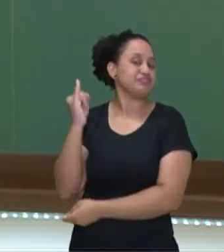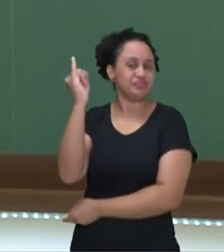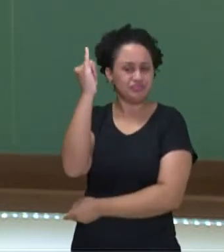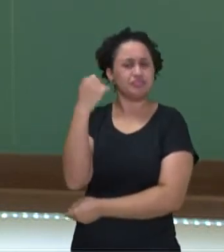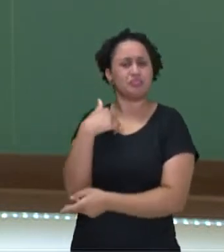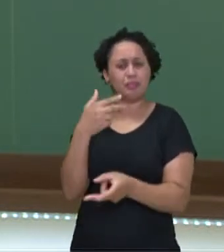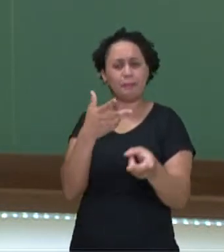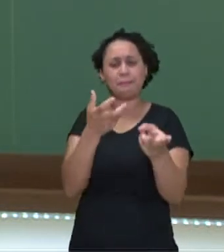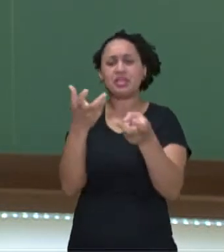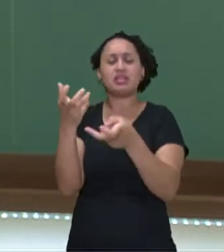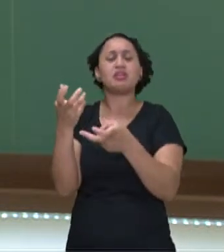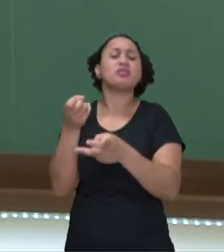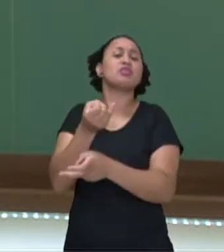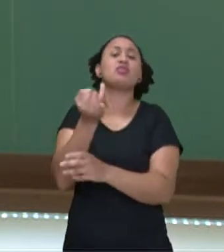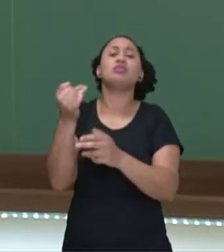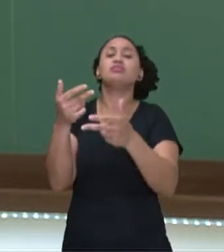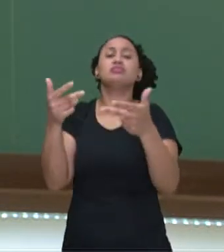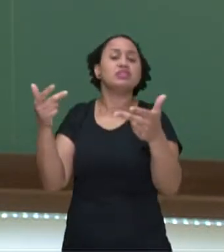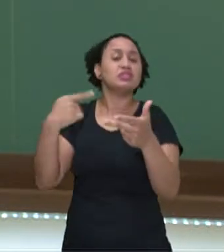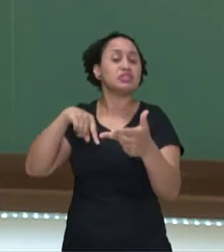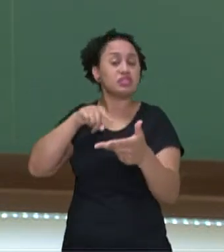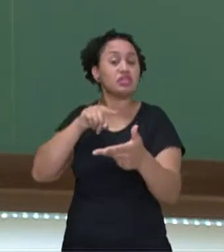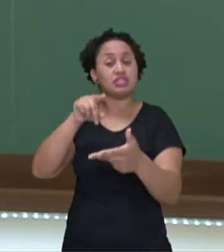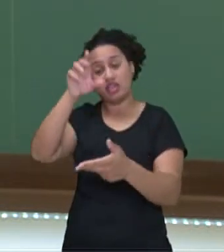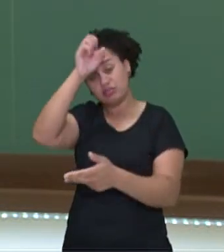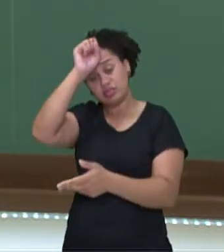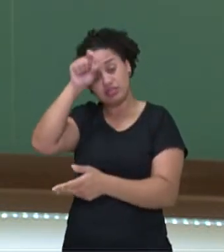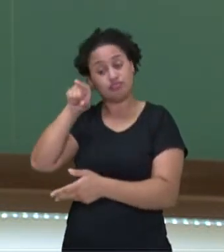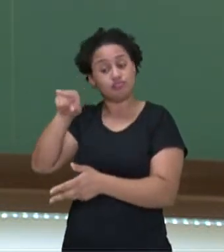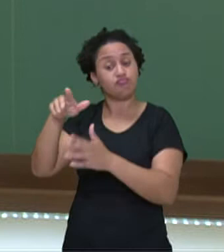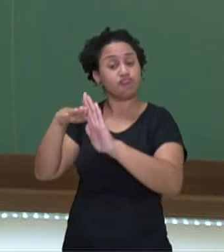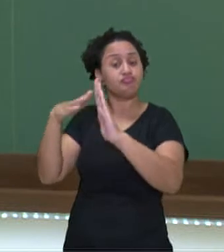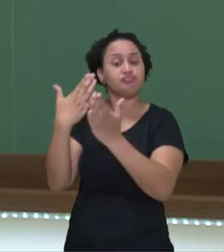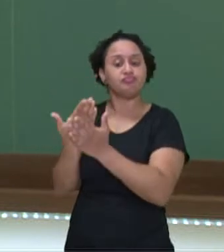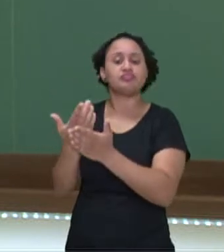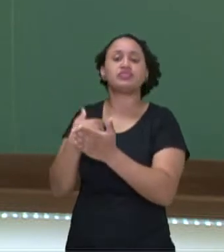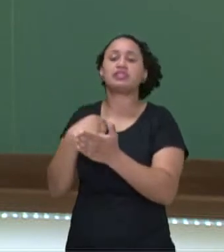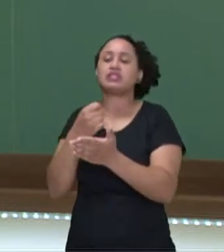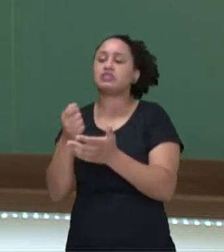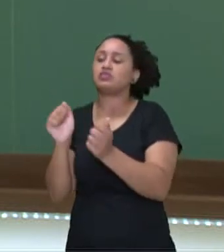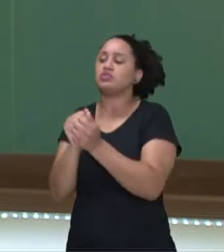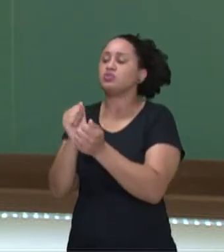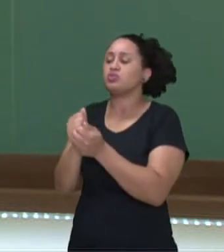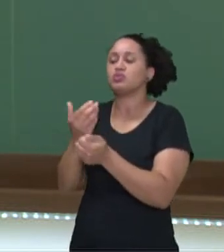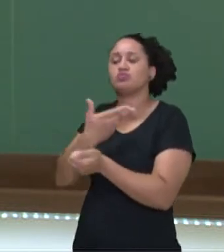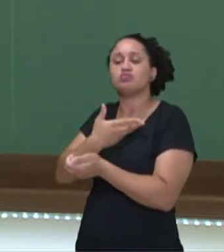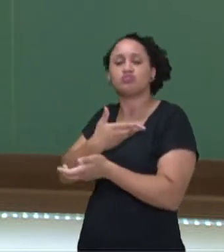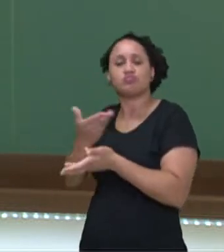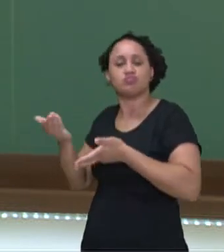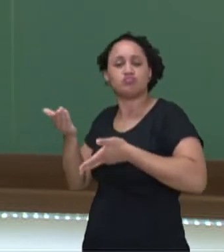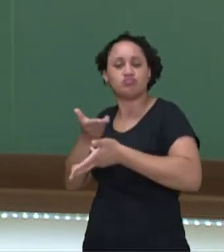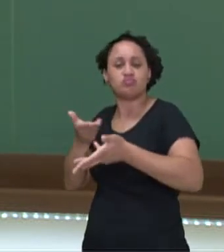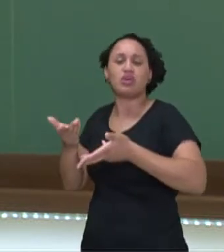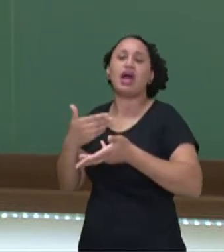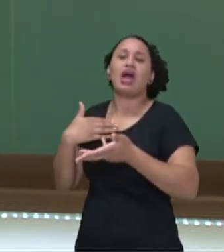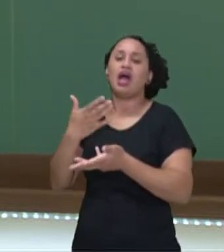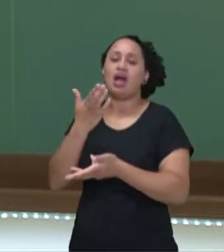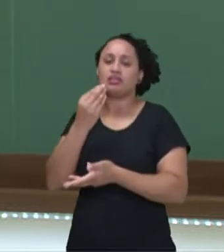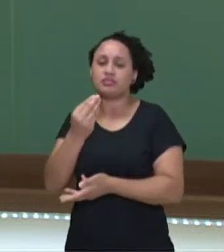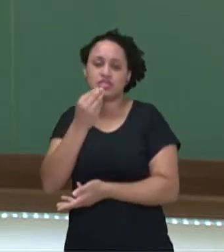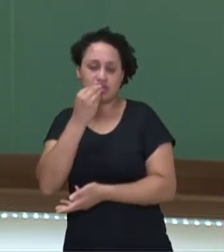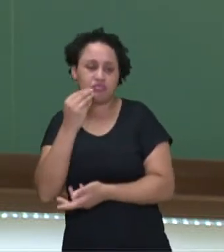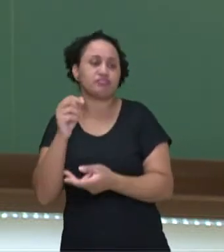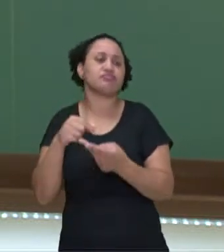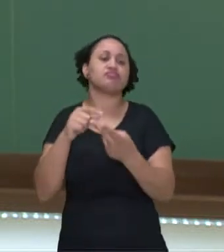Imaginem quantas coisas nós não conhecemos na escola. Quando eu compartilho com os meus colegas um lanche,